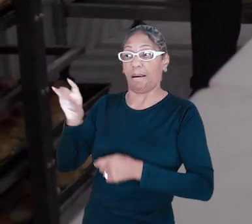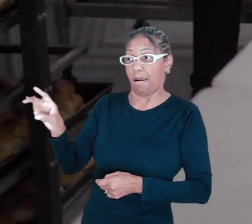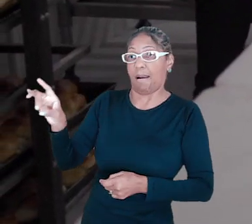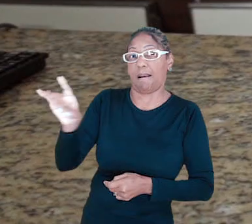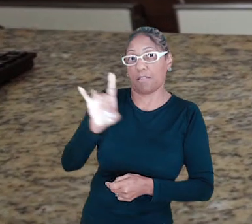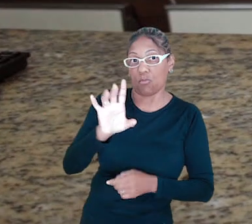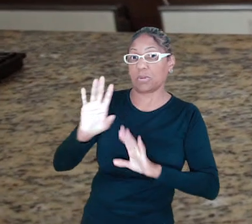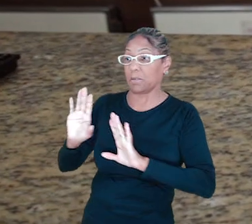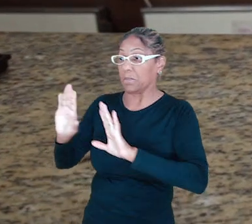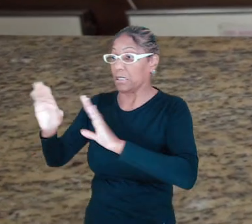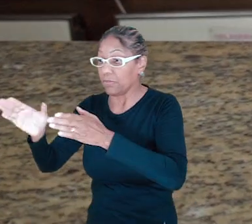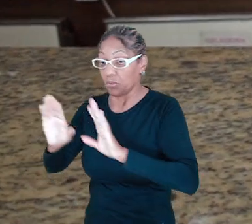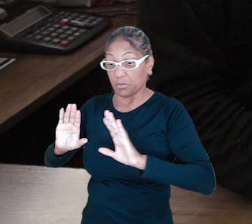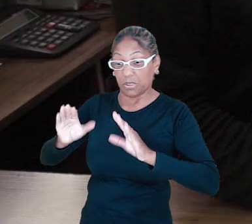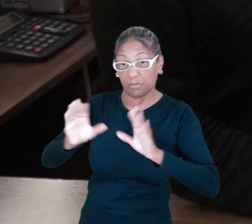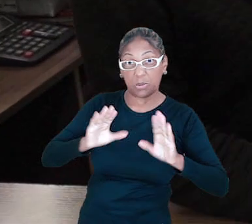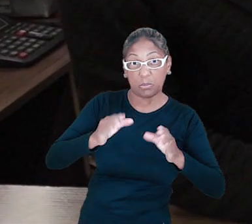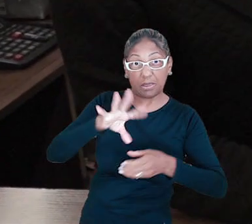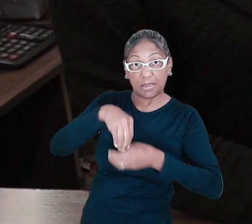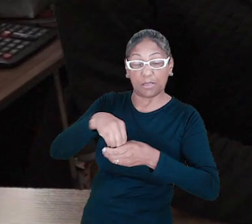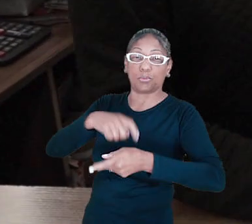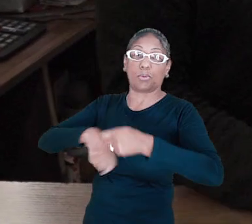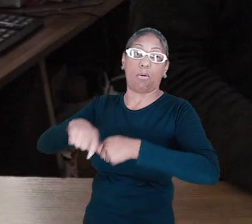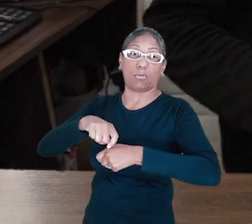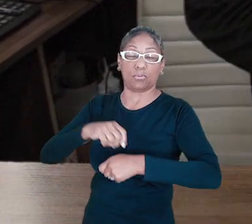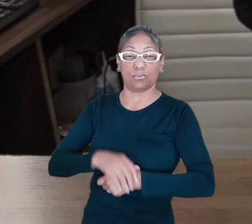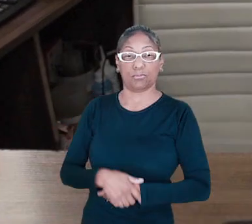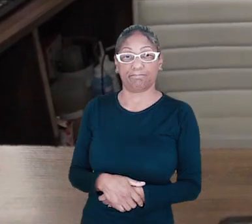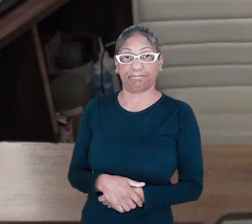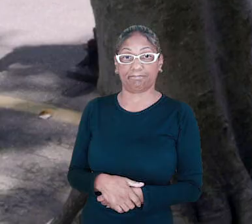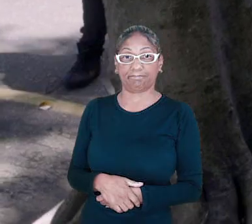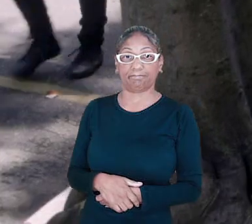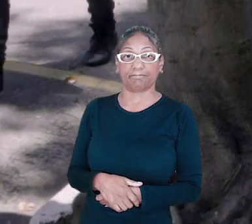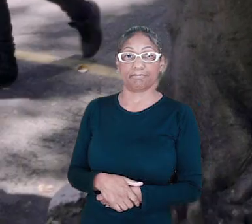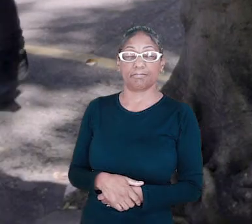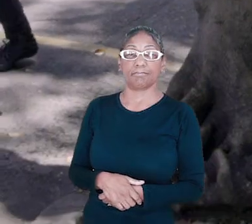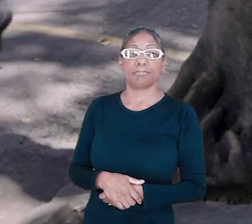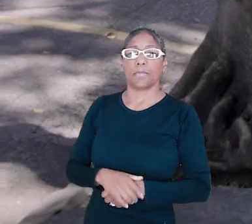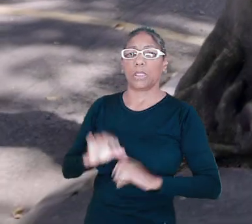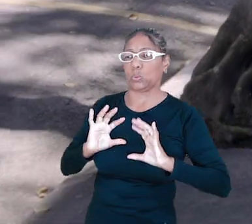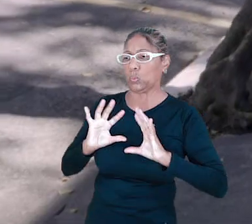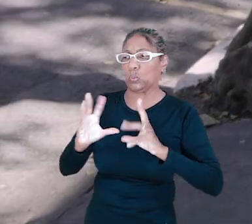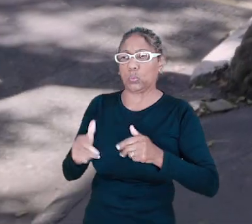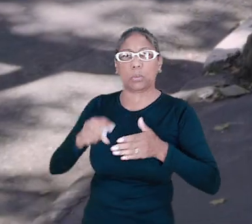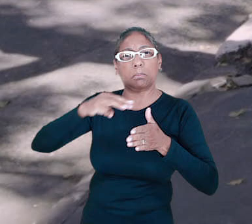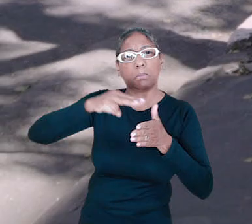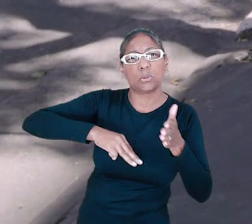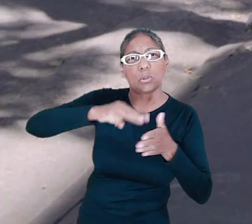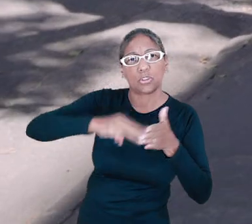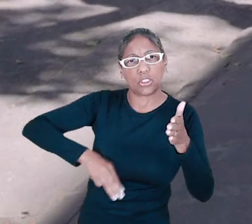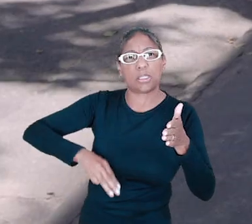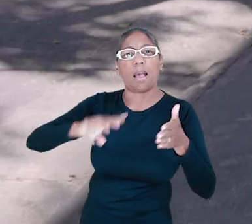um entender qual é a sua especificidade dentro do negócio. O Lado a Lado ele é todo baseado